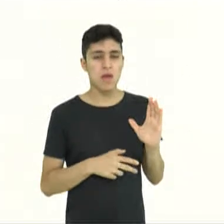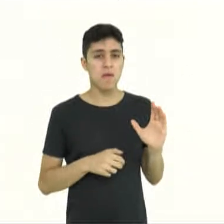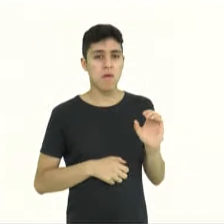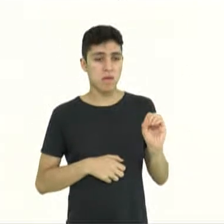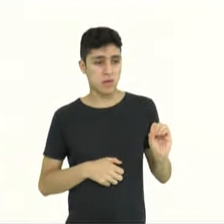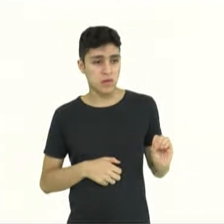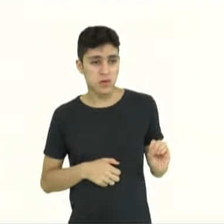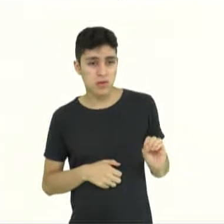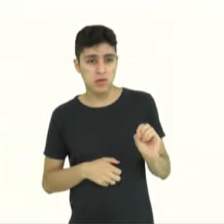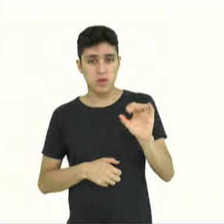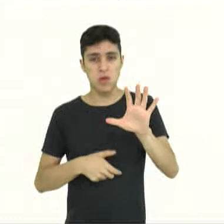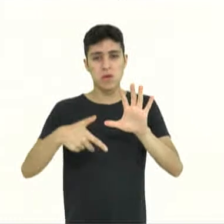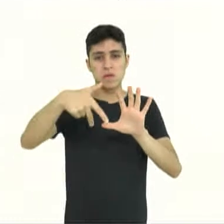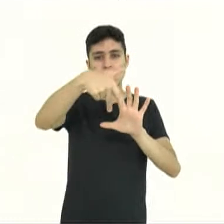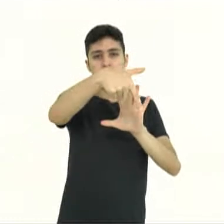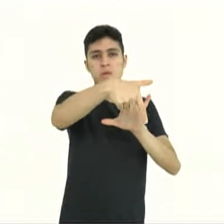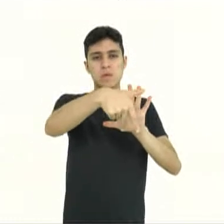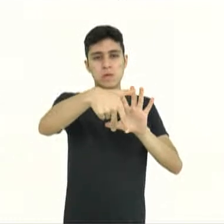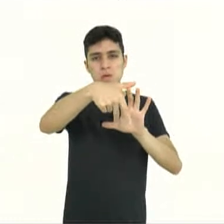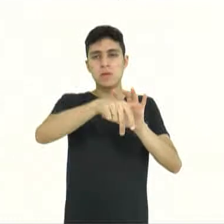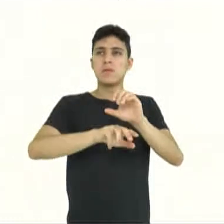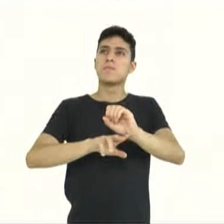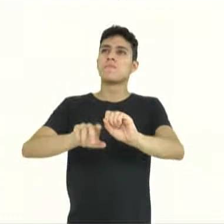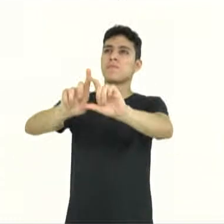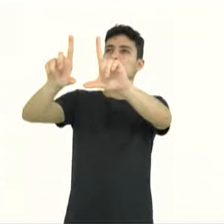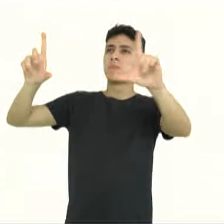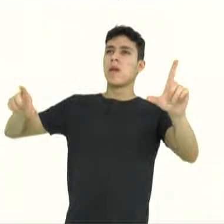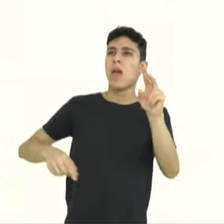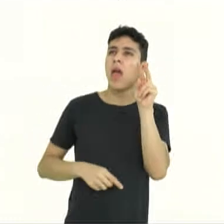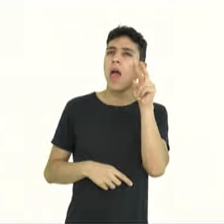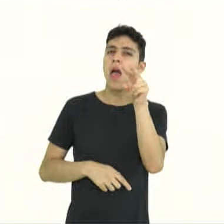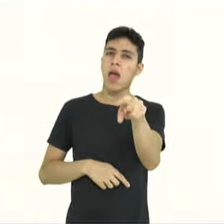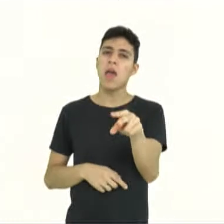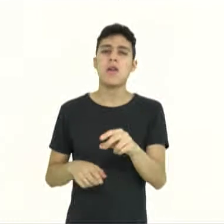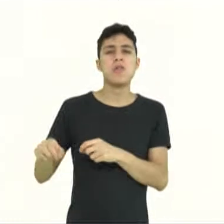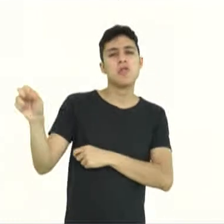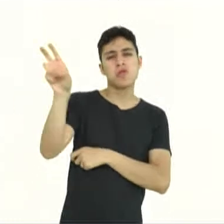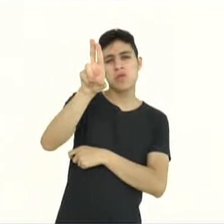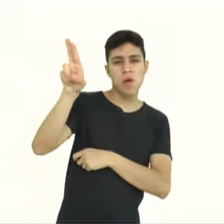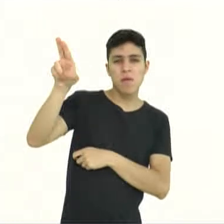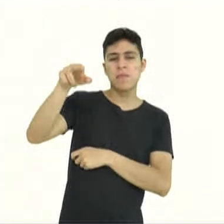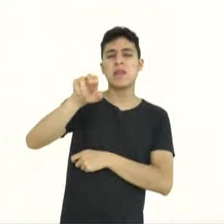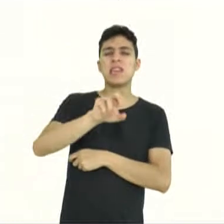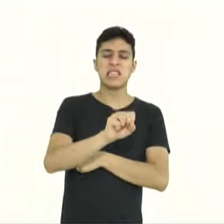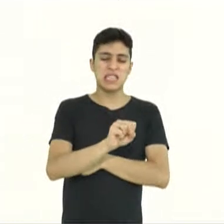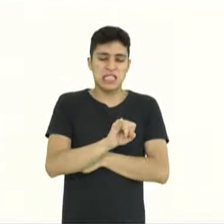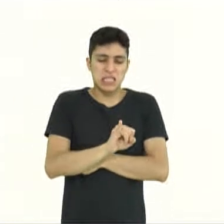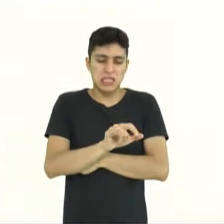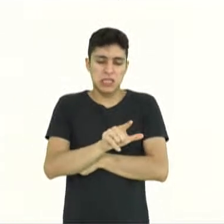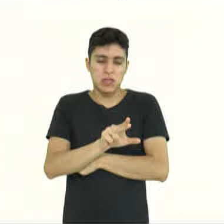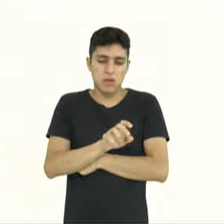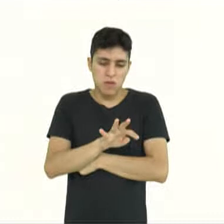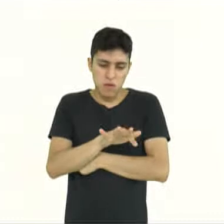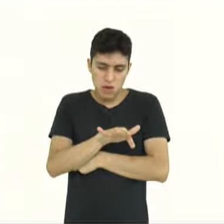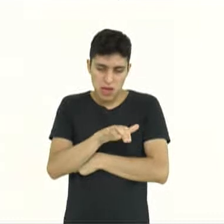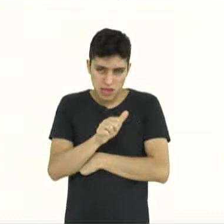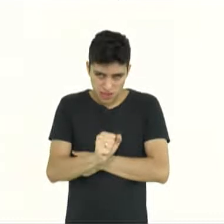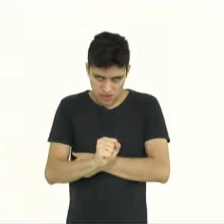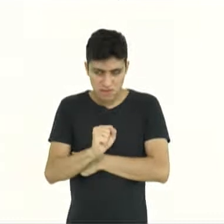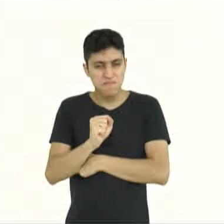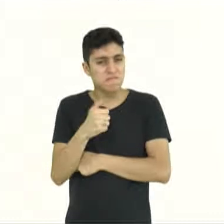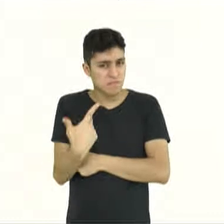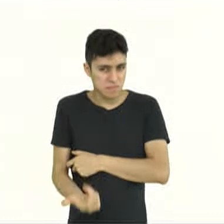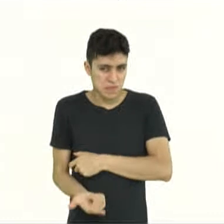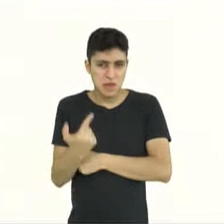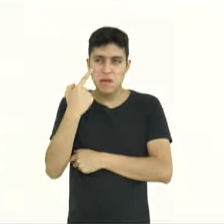luz projetando suas sombras nas telas. As figuras de sombra são chamadas de silhuetas ou bonecos de sombra.